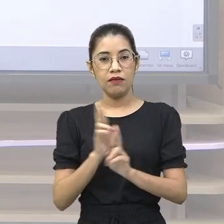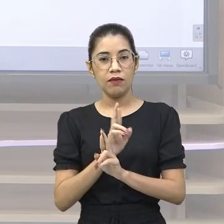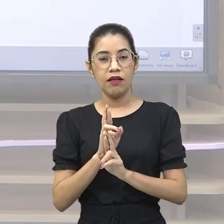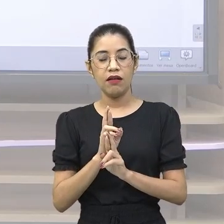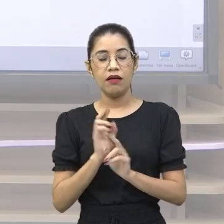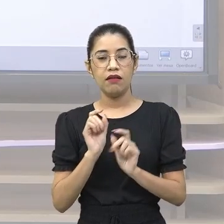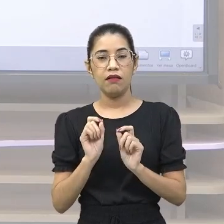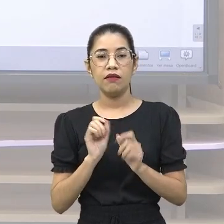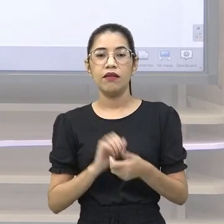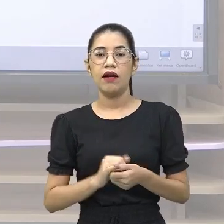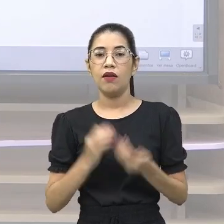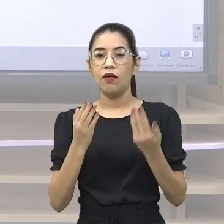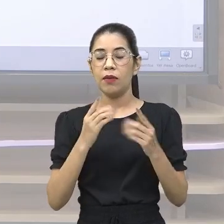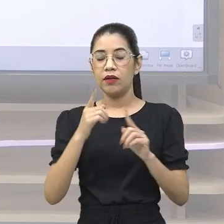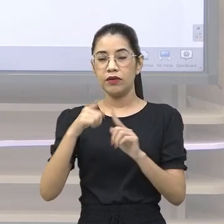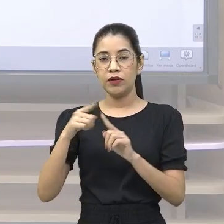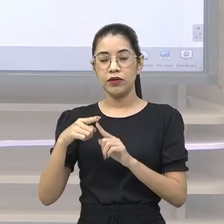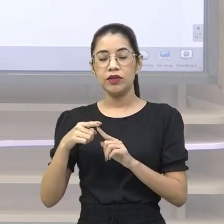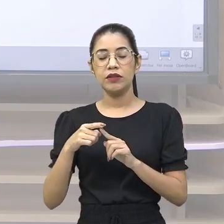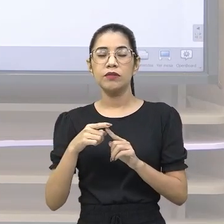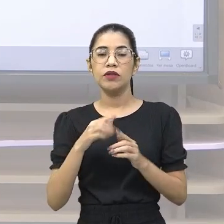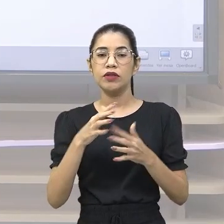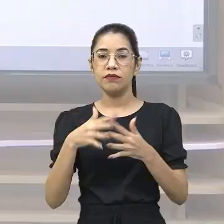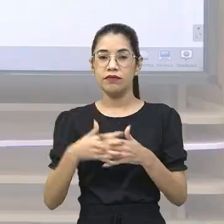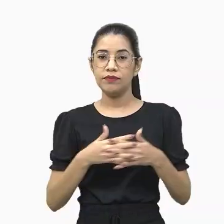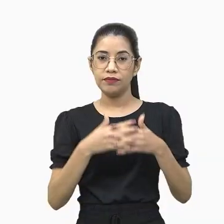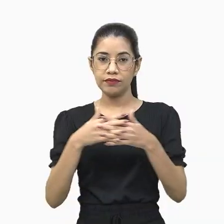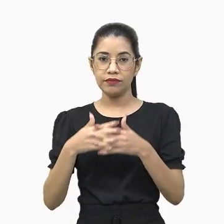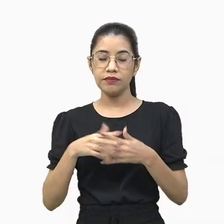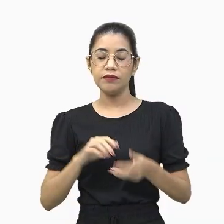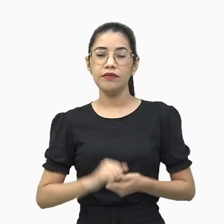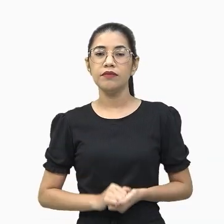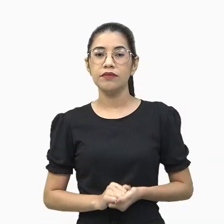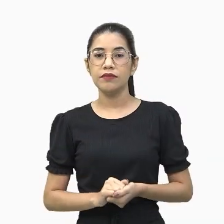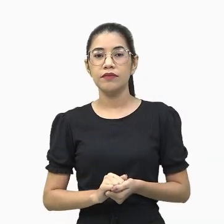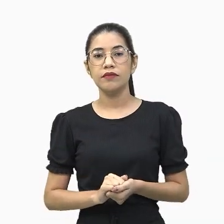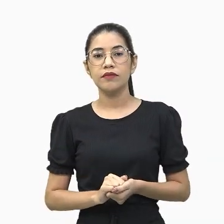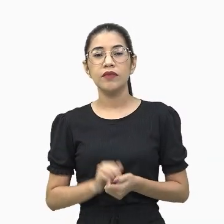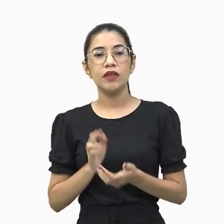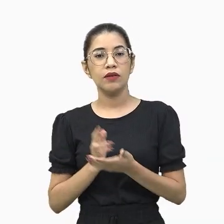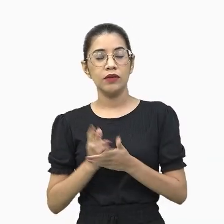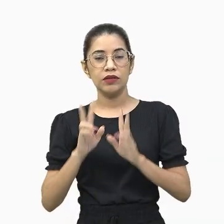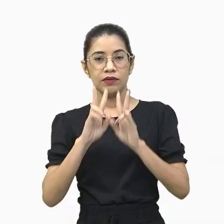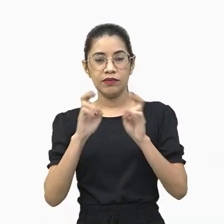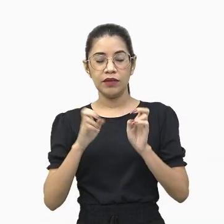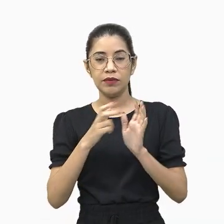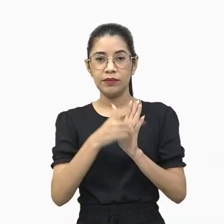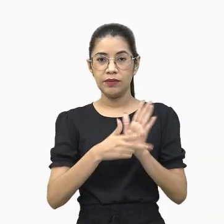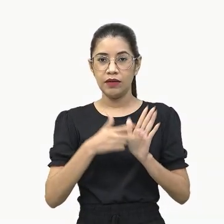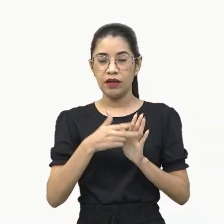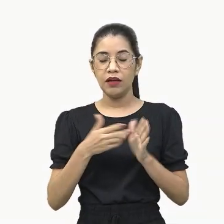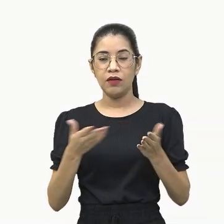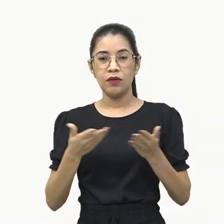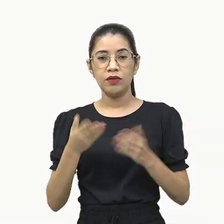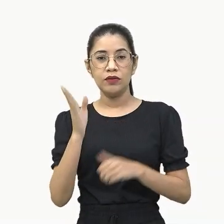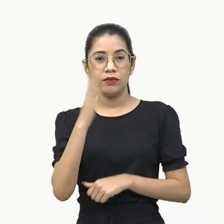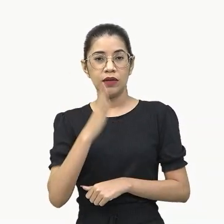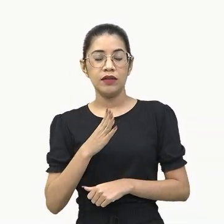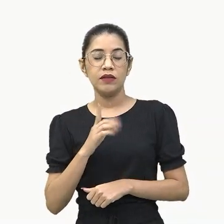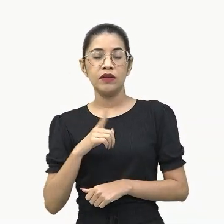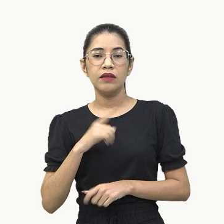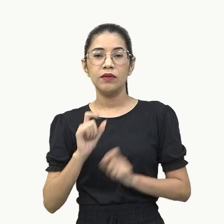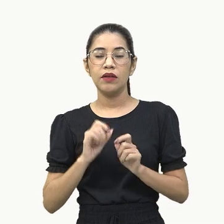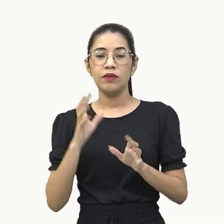esse modal ainda sobre o transporte Ferroviário no Brasil nós temos que atualmente há um total aí